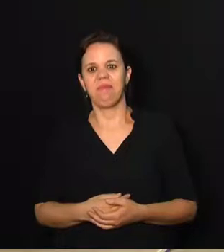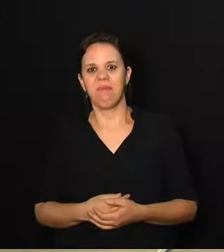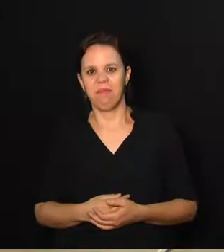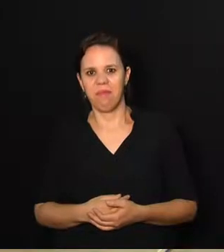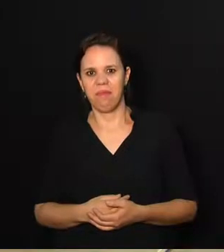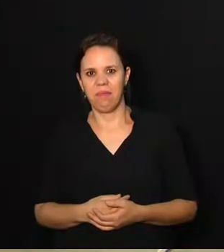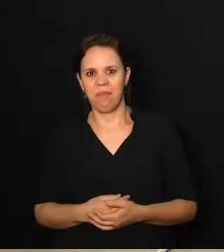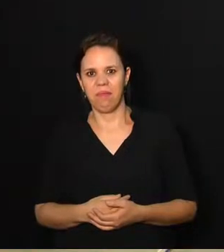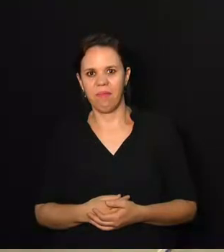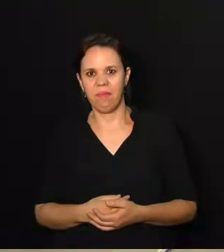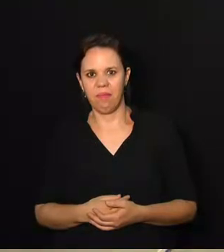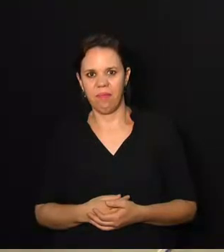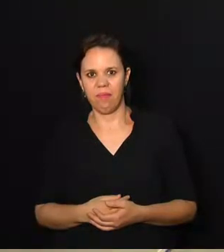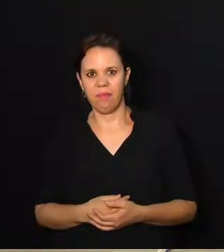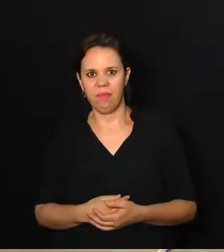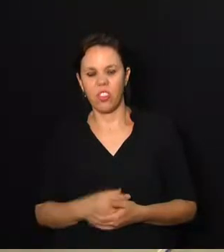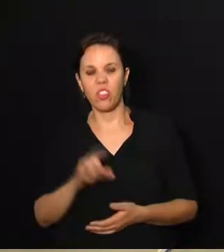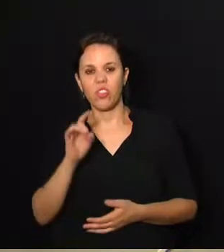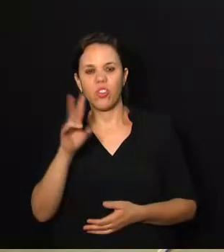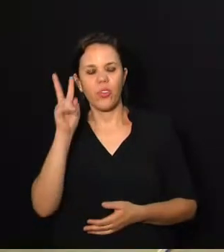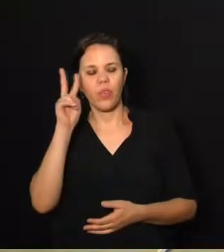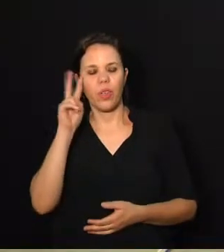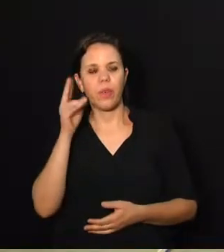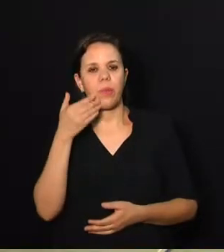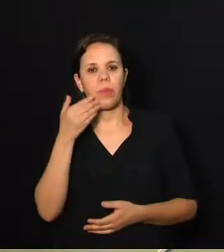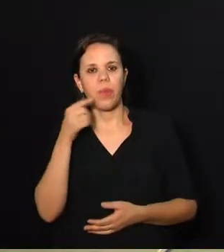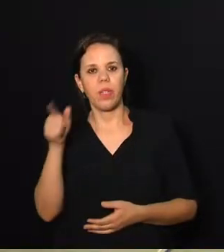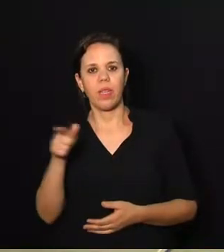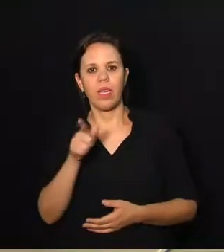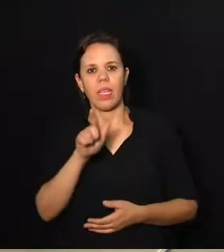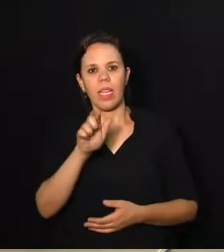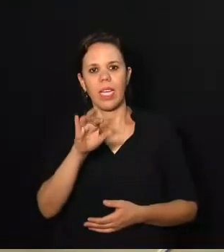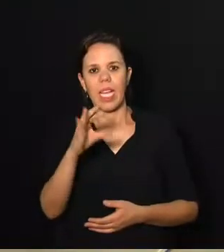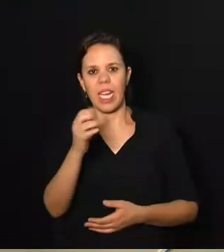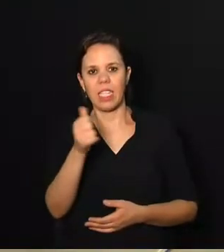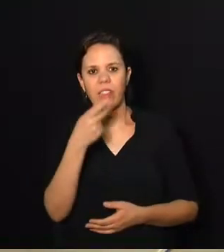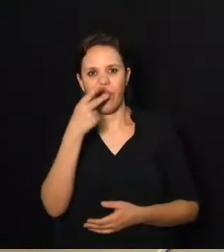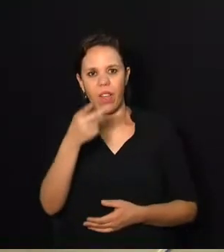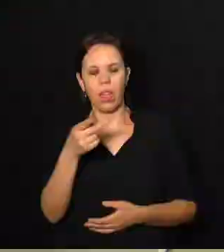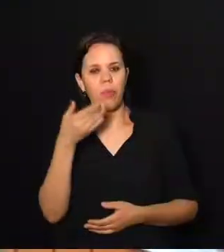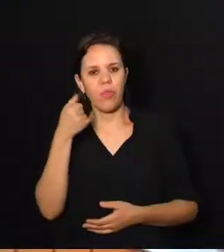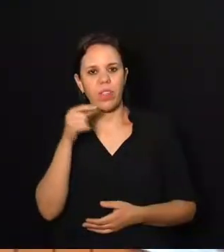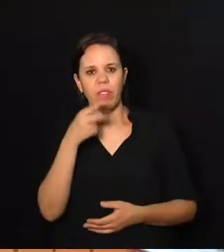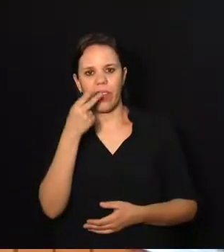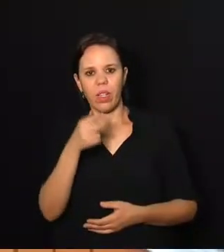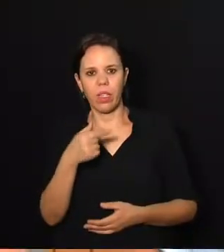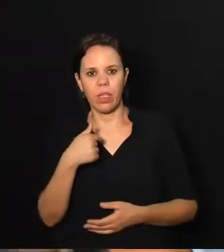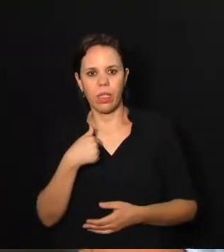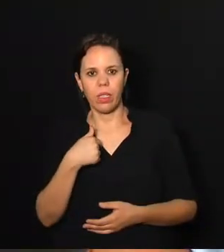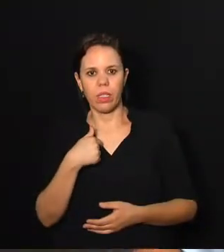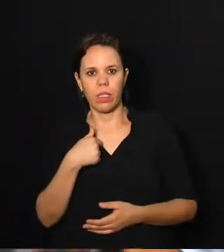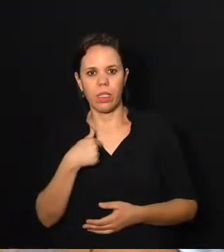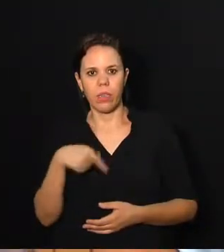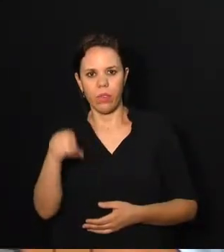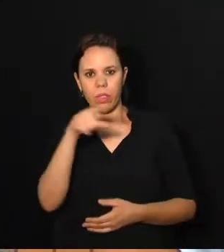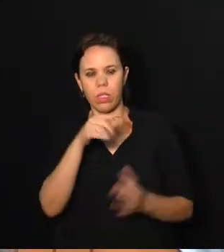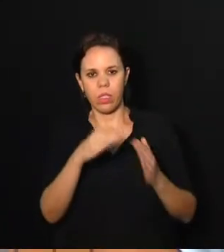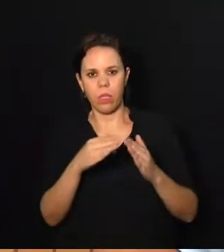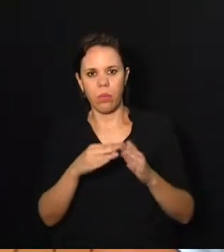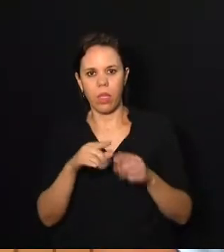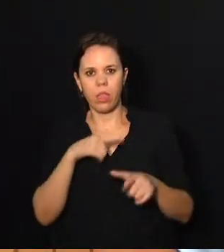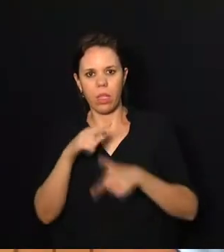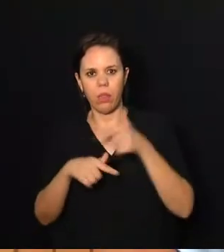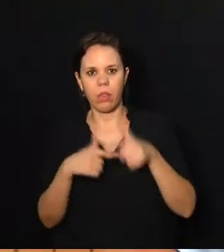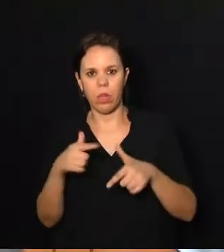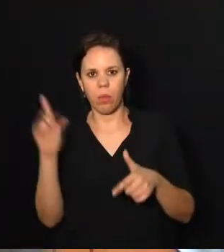Posso falar aqui já? Eu só vou lembrar aqui, já aproveitar que a Graça falou, né, do Campo Grande. Então, vocês são de lá, eu também tenho um